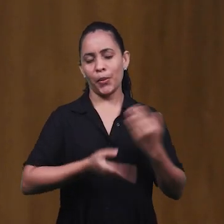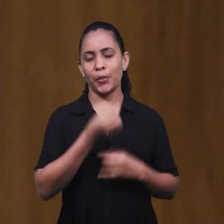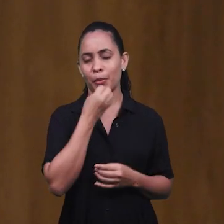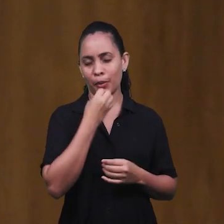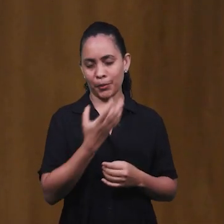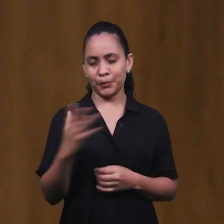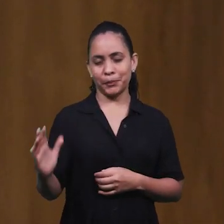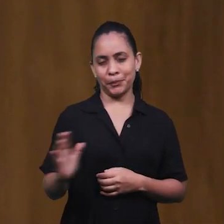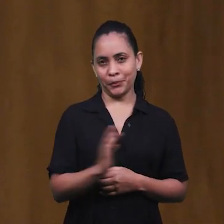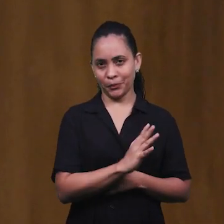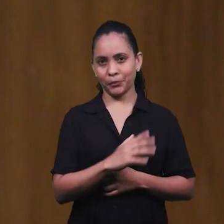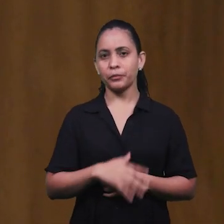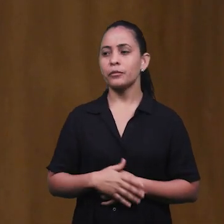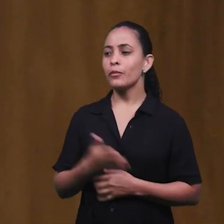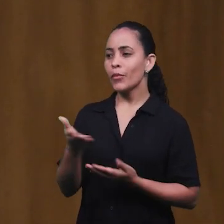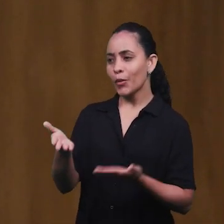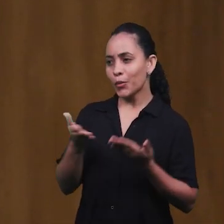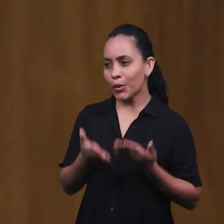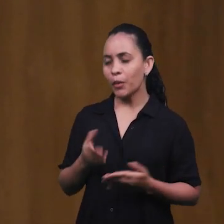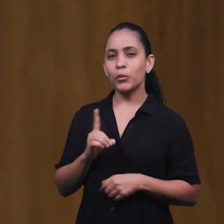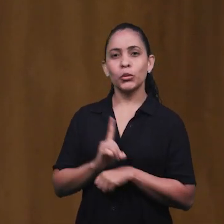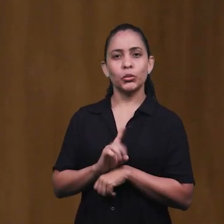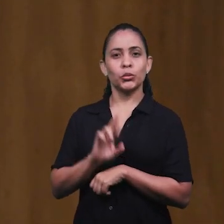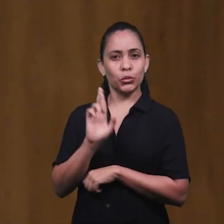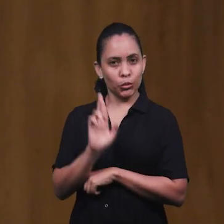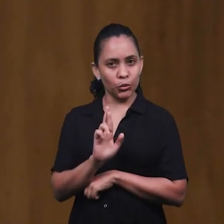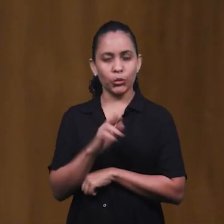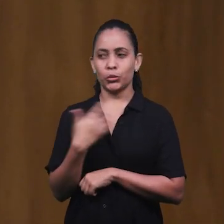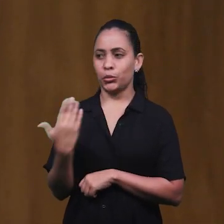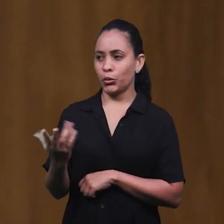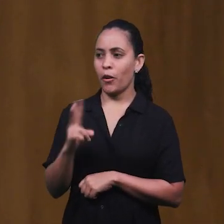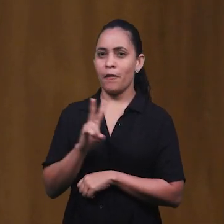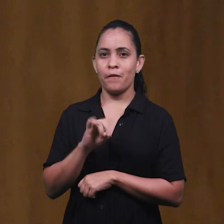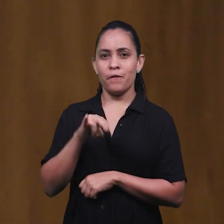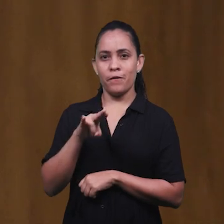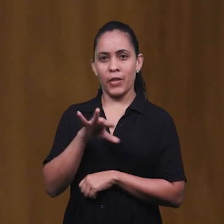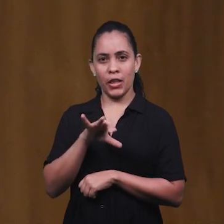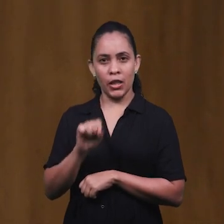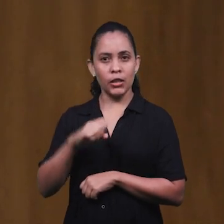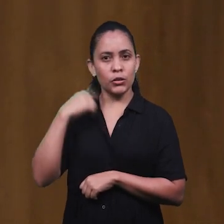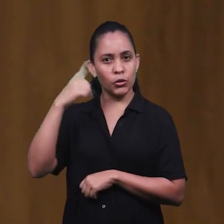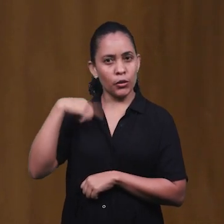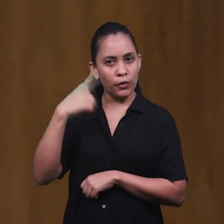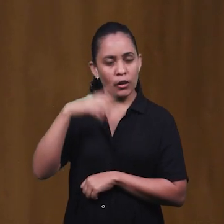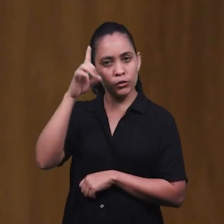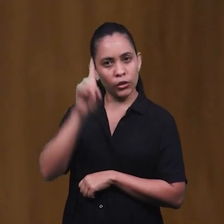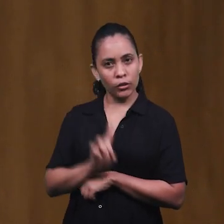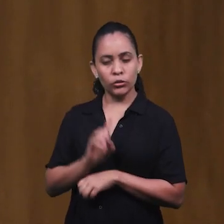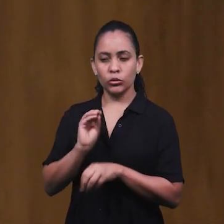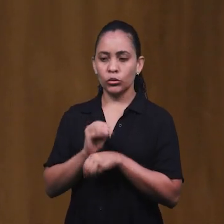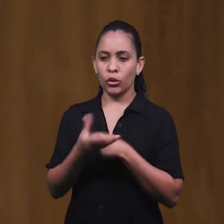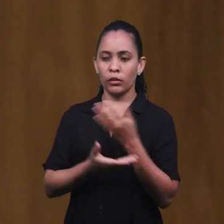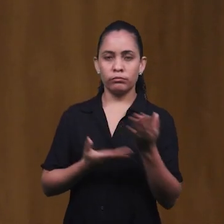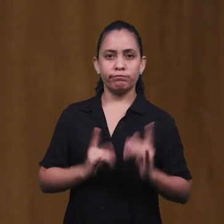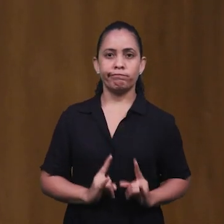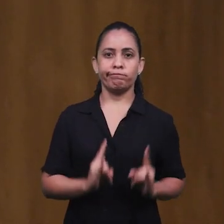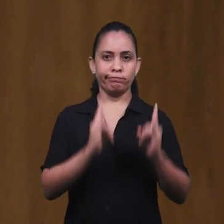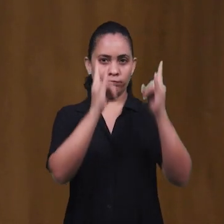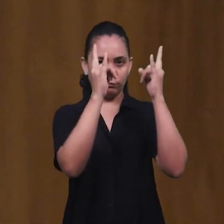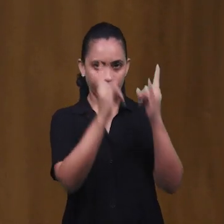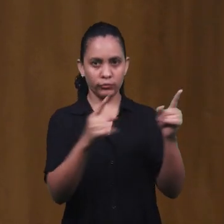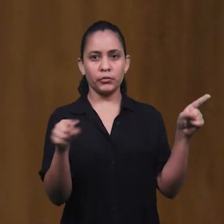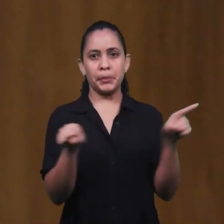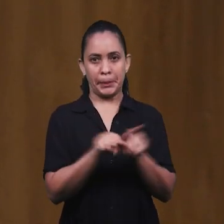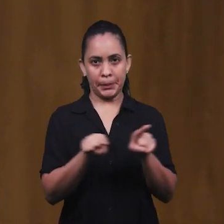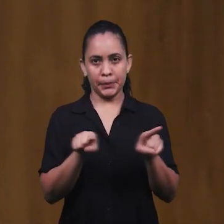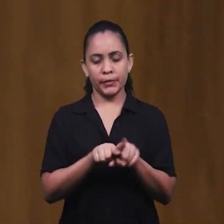falar sobre esse tema, convidamos o Dr. Vinícius Pessoa Egídio. Dr. Vinícius é advogado especialista em direito condominial e que vai trazer